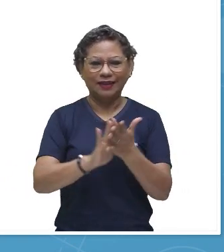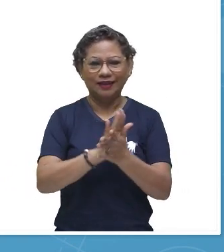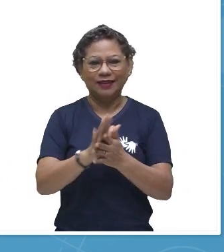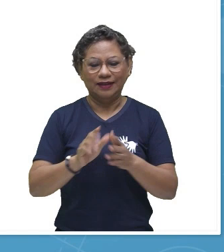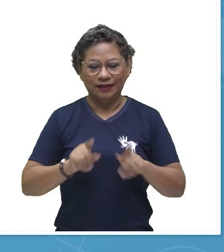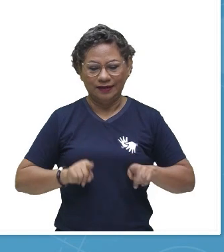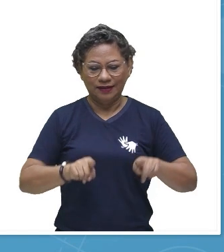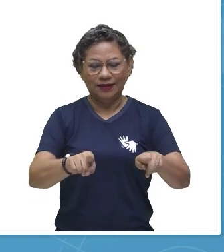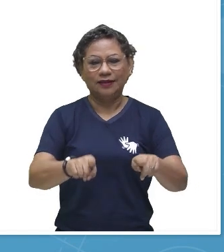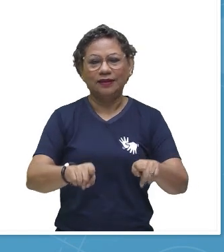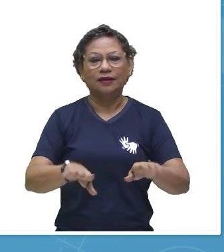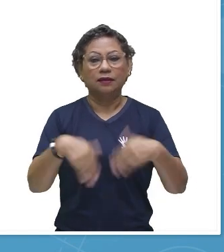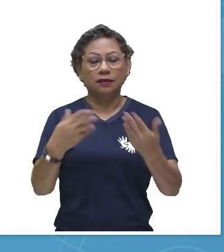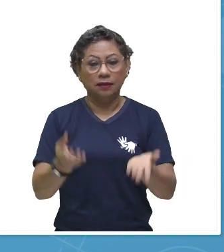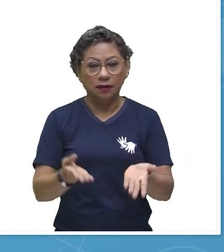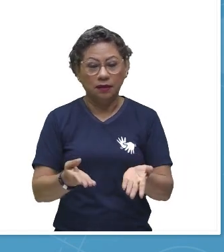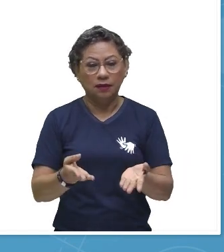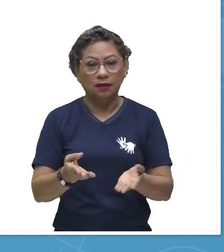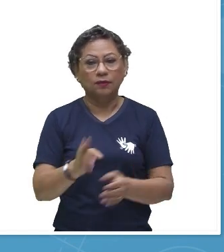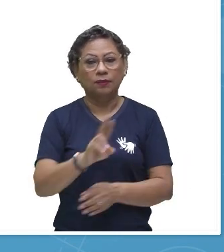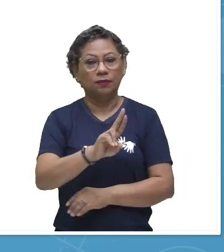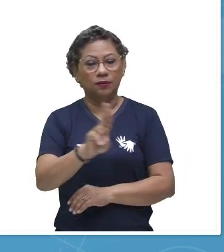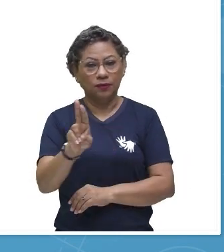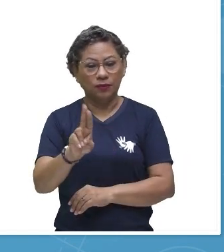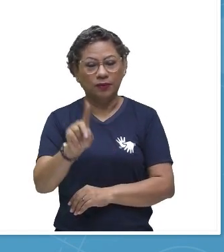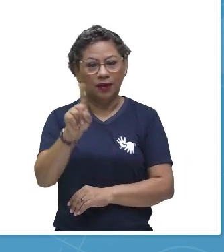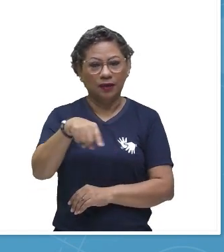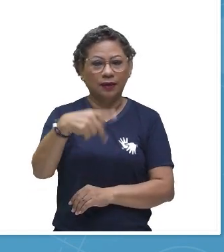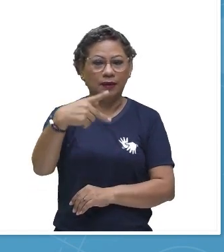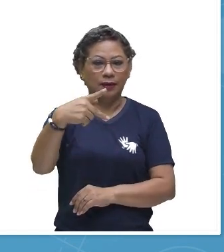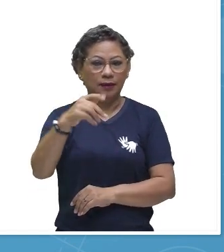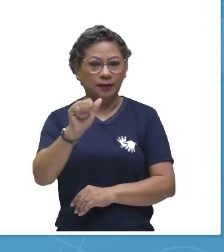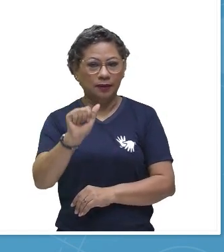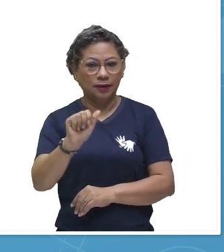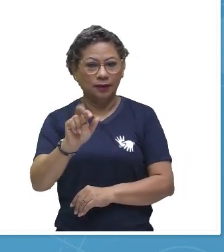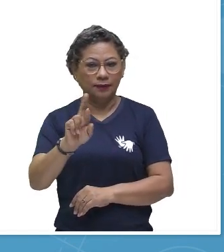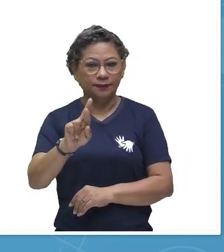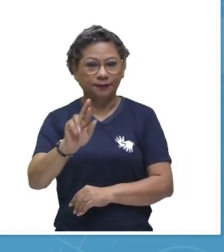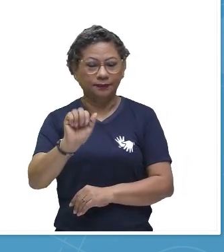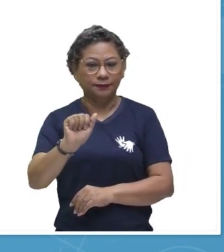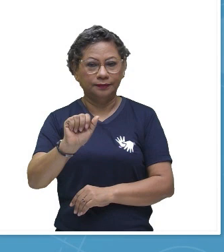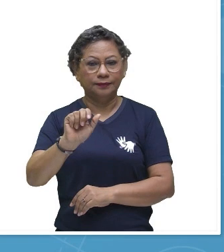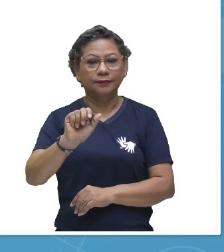Significa que essas retas são paralelas.